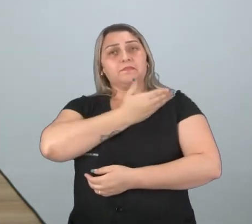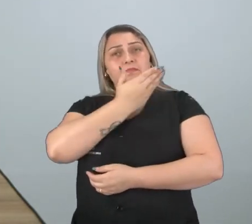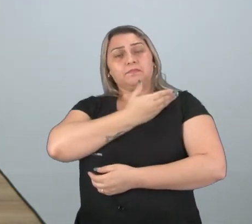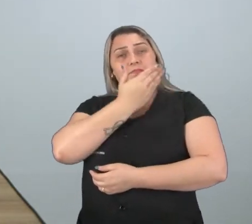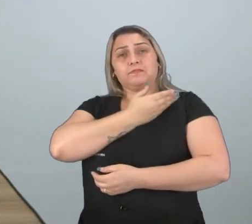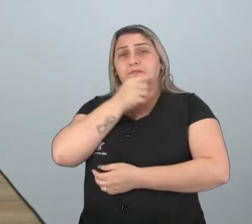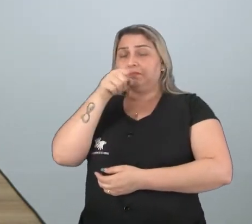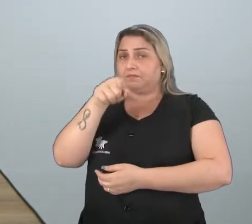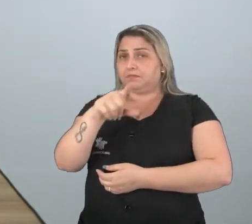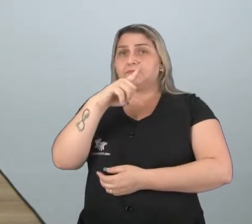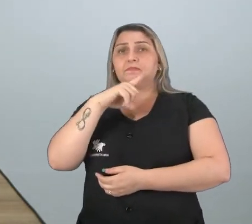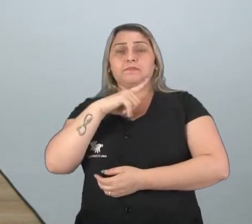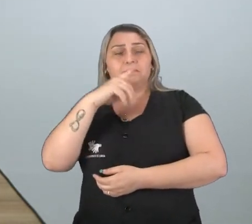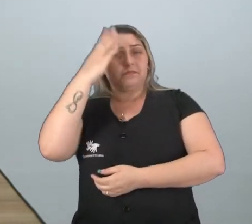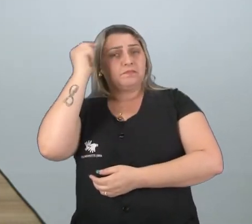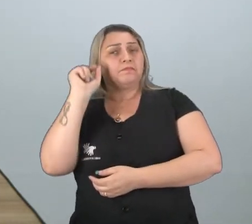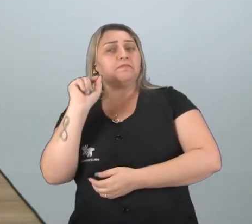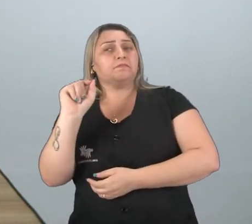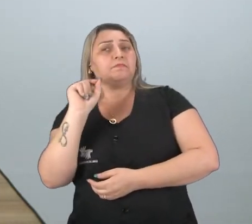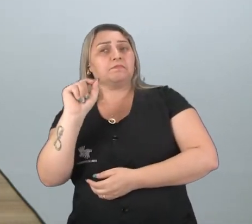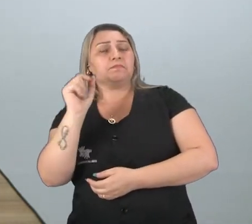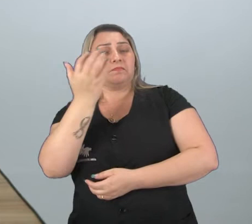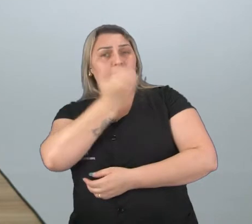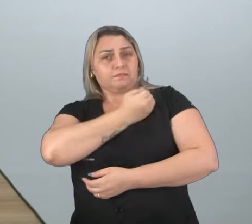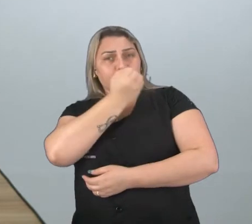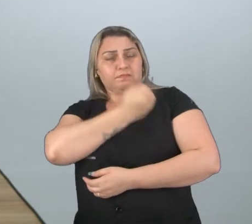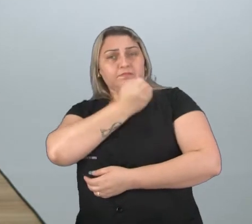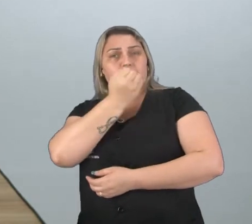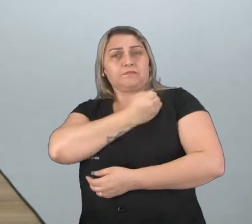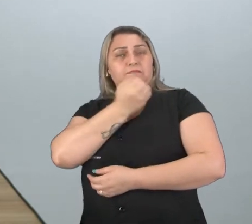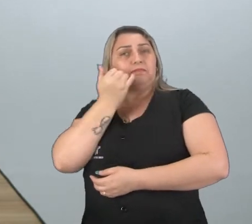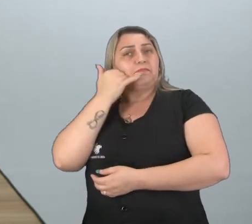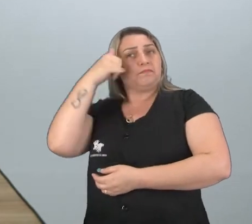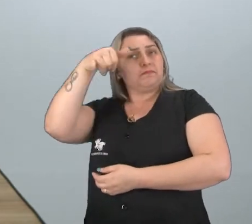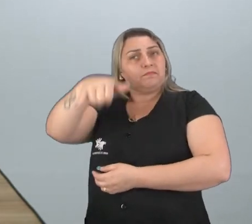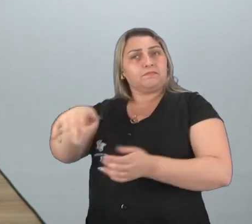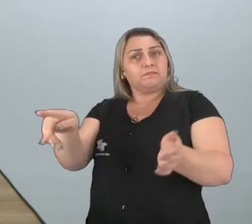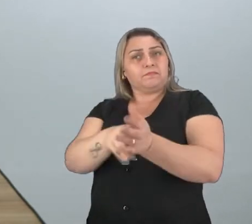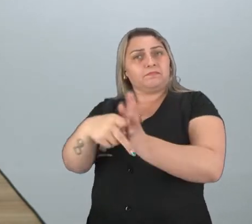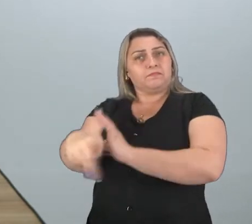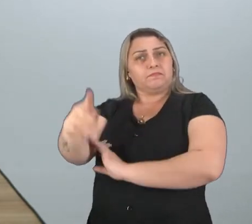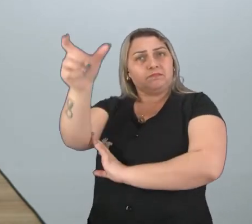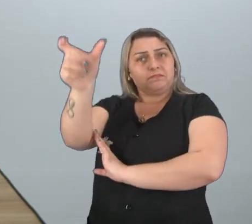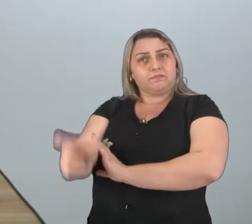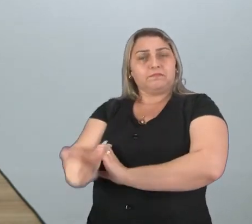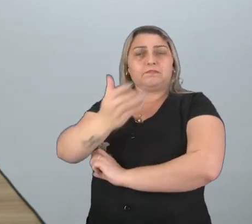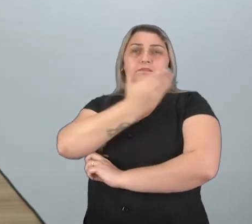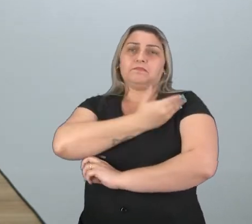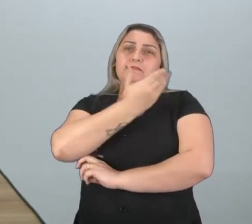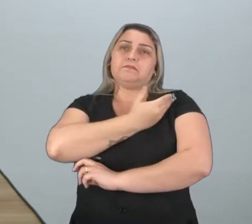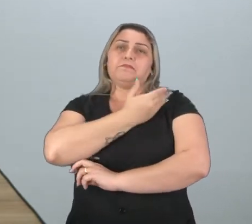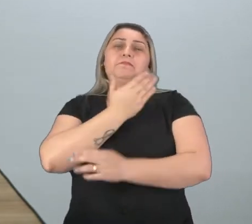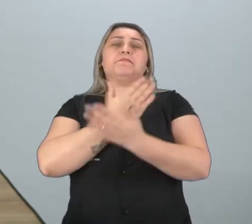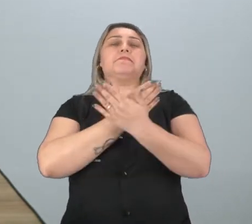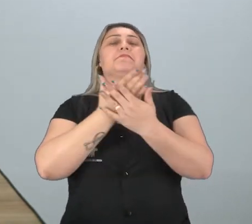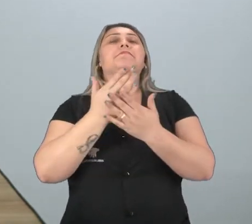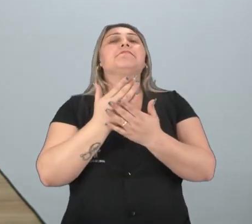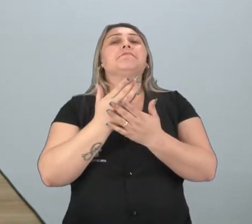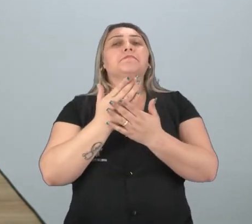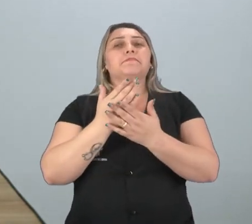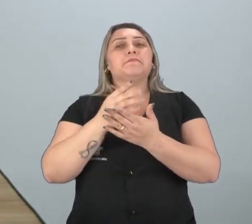amigo, você tem que saber o quê? O número de telefone dele. Então, você vai ter que começar